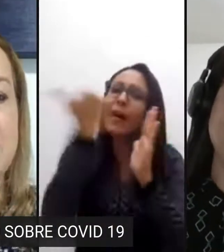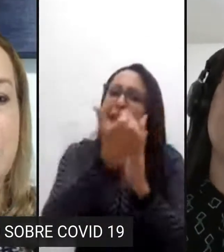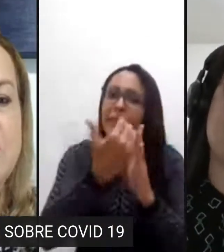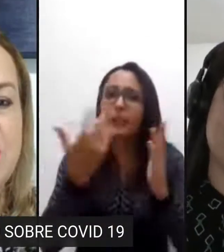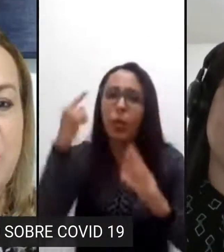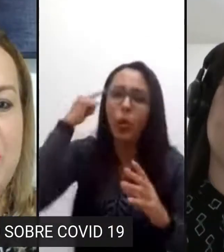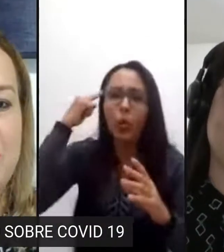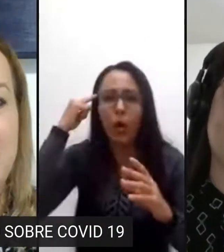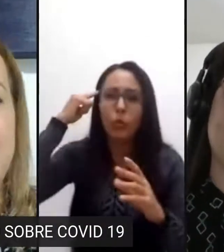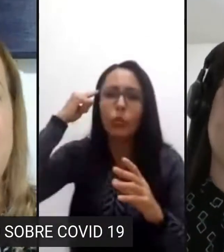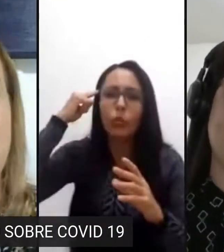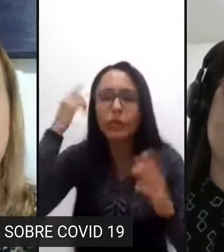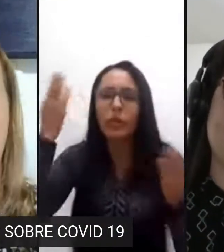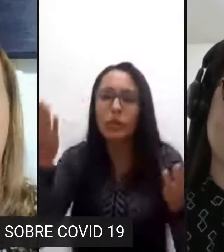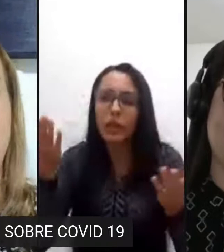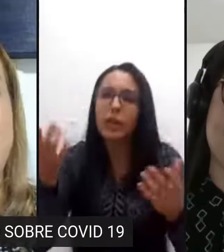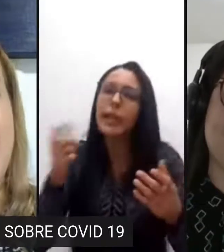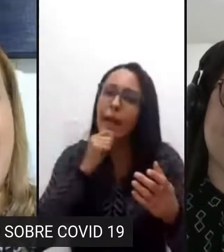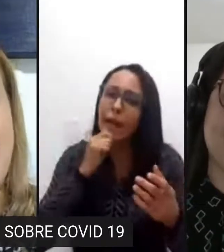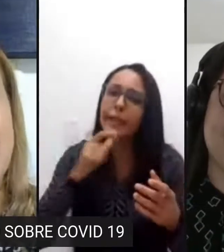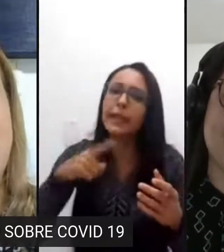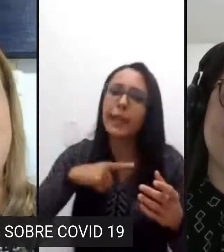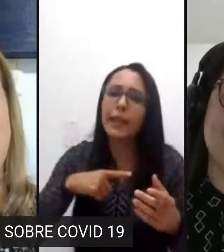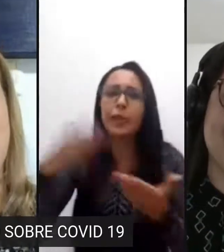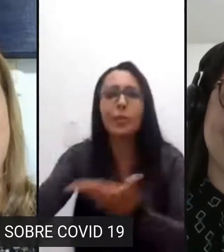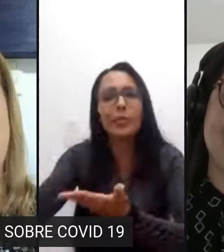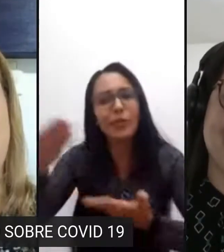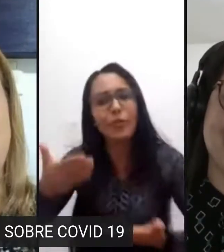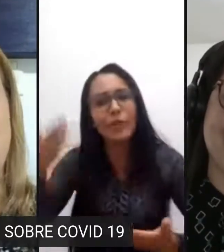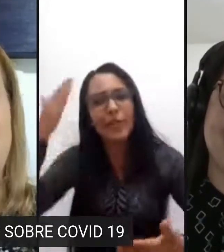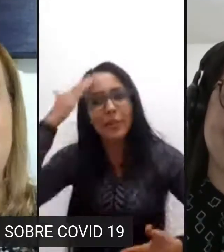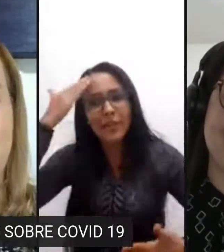tá? Então, seja bem-vinda, obrigada,